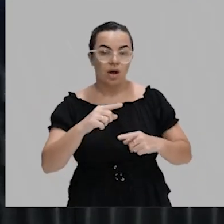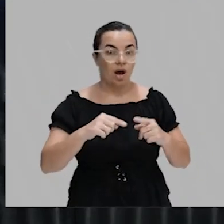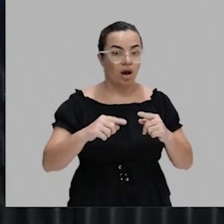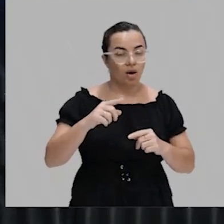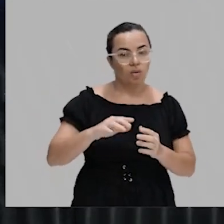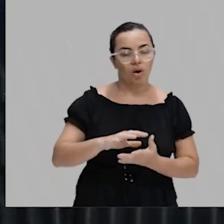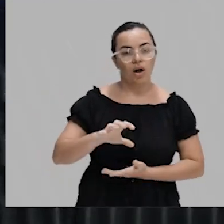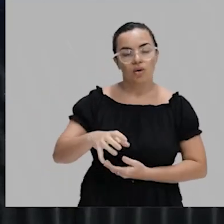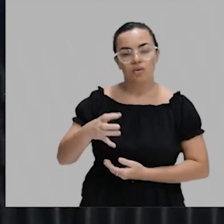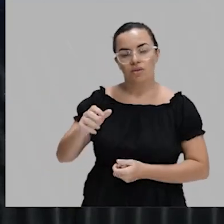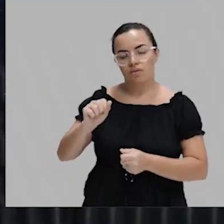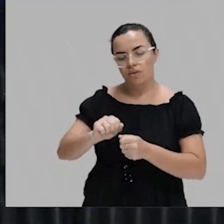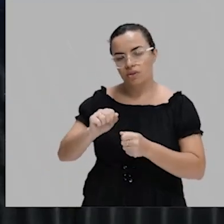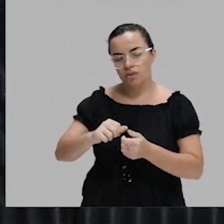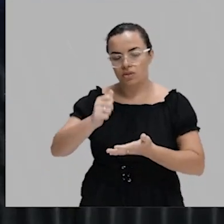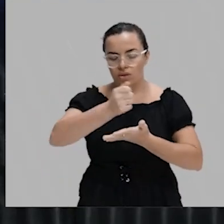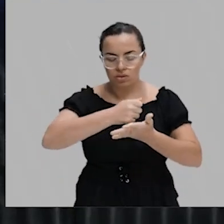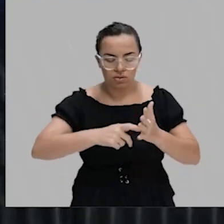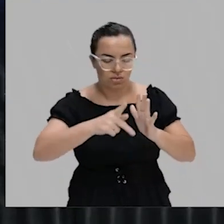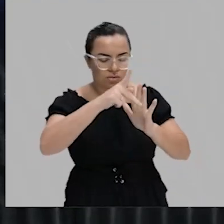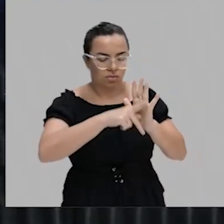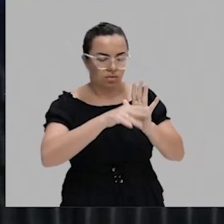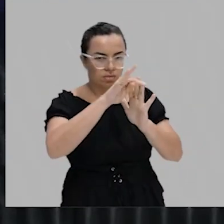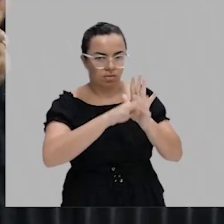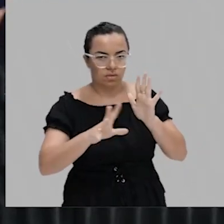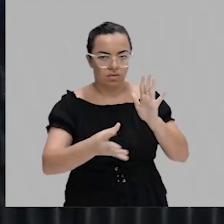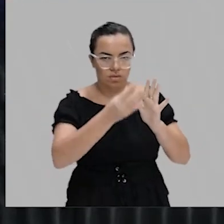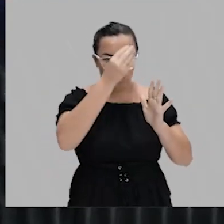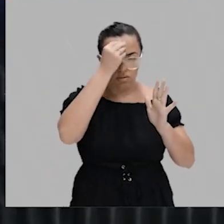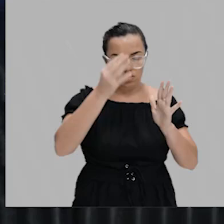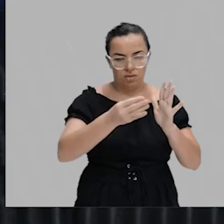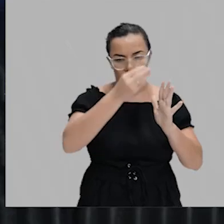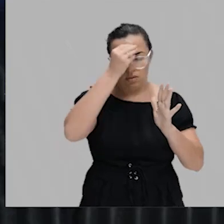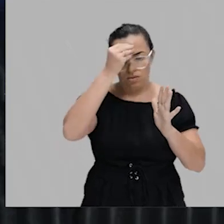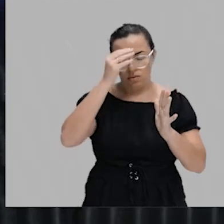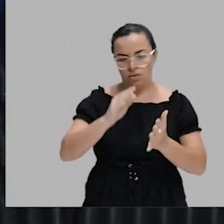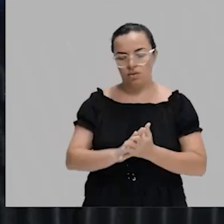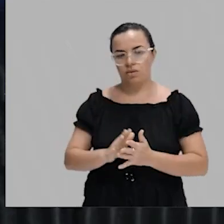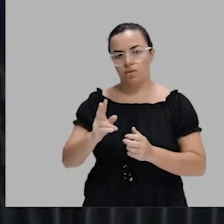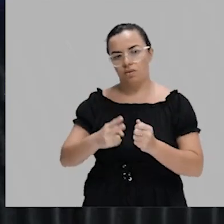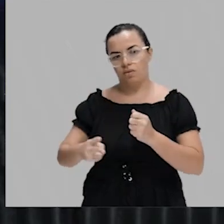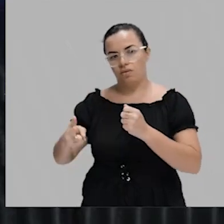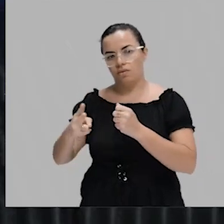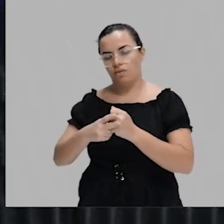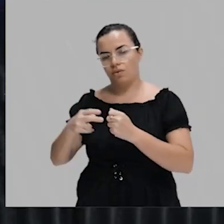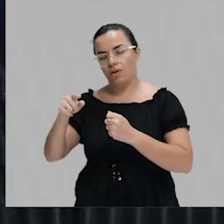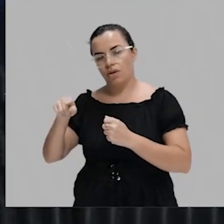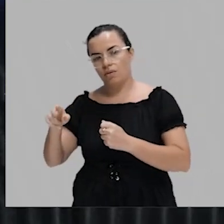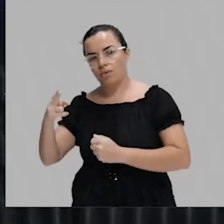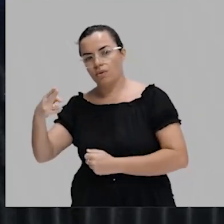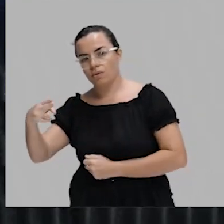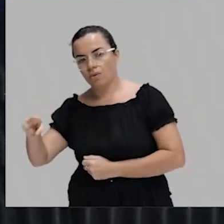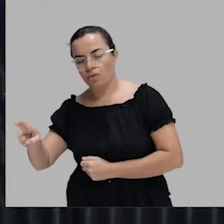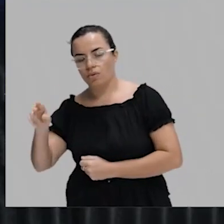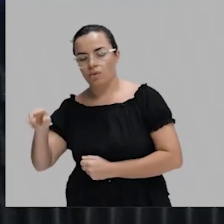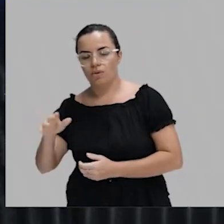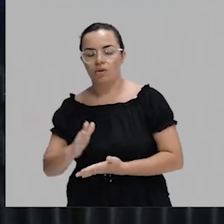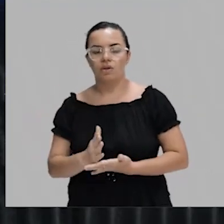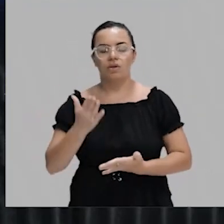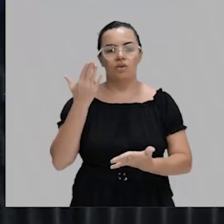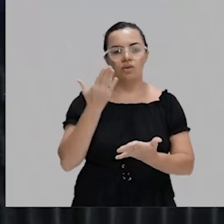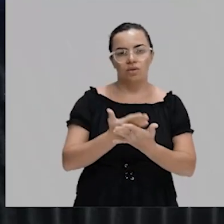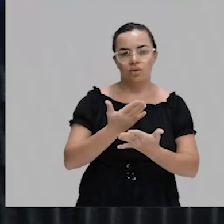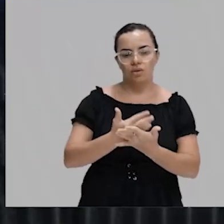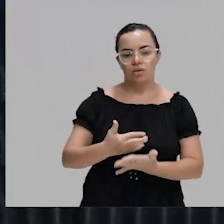vocês adquiram mais conhecimento. Imprescindir é verbo, imprescindível é nome. Então, toda vez que nós estudarmos a